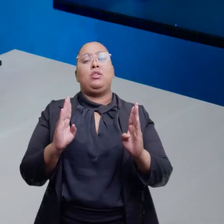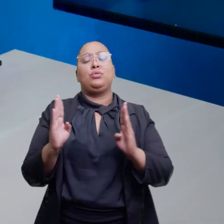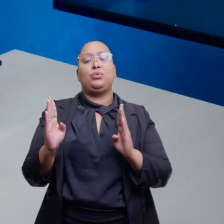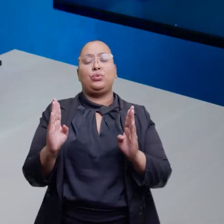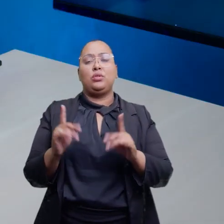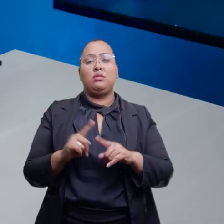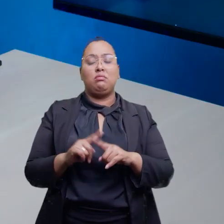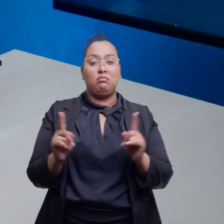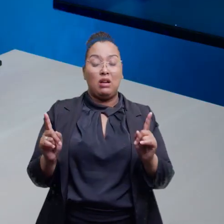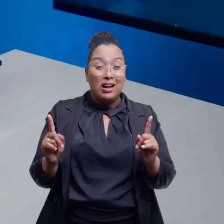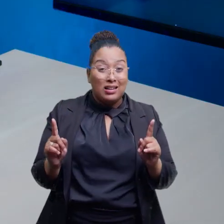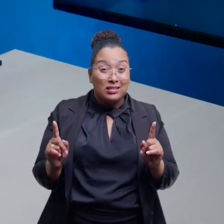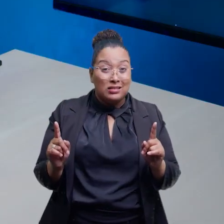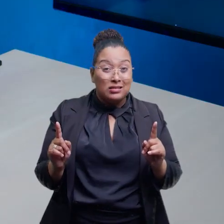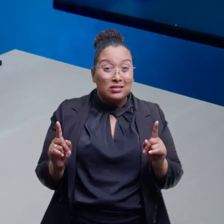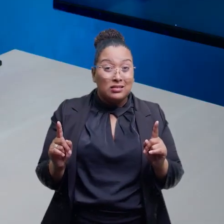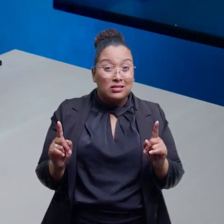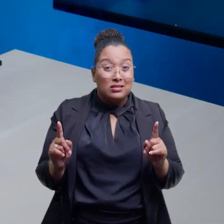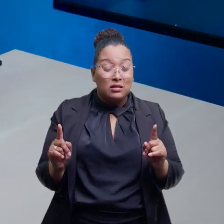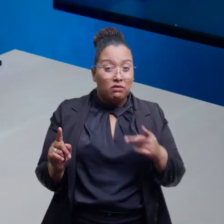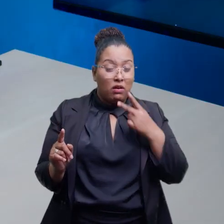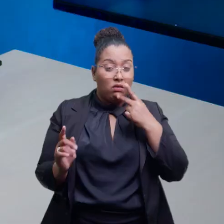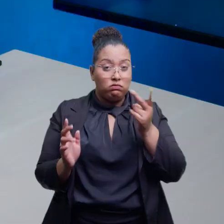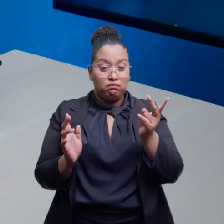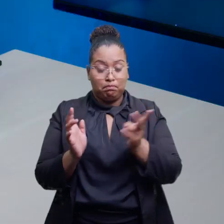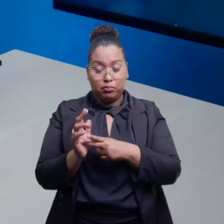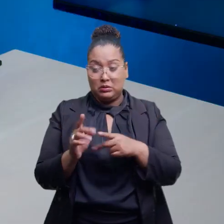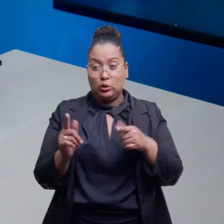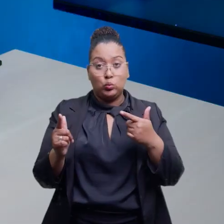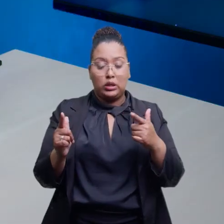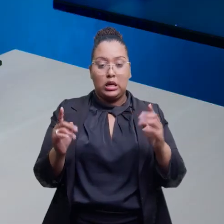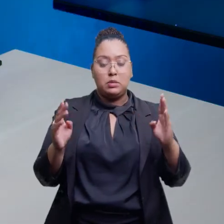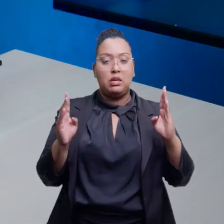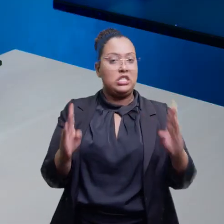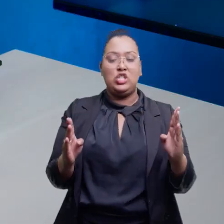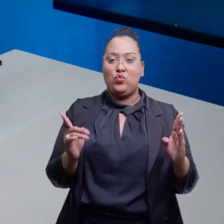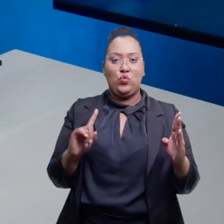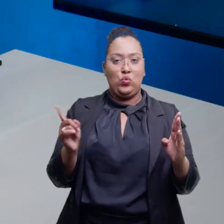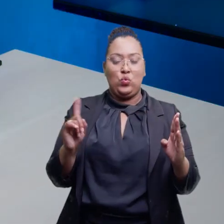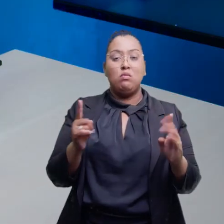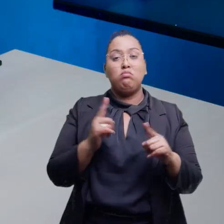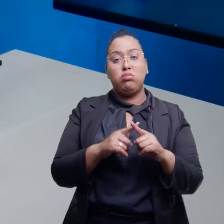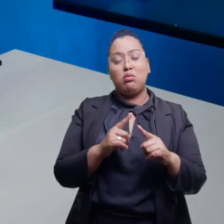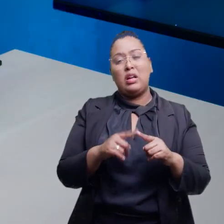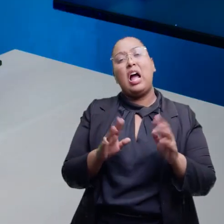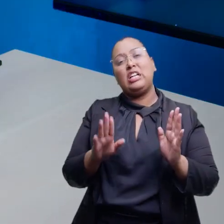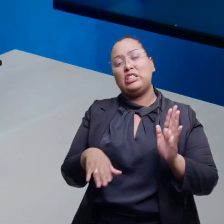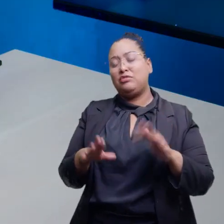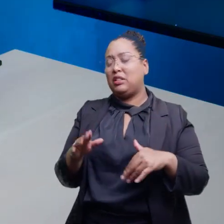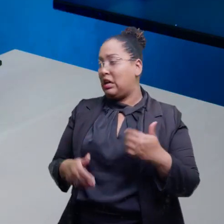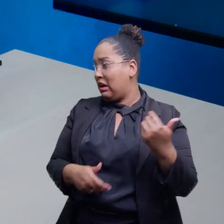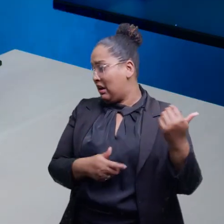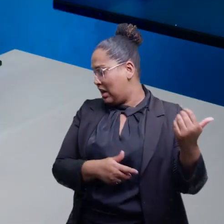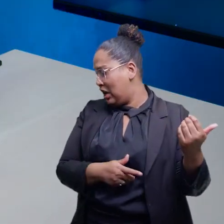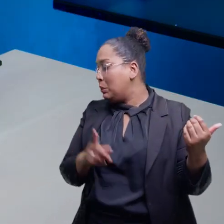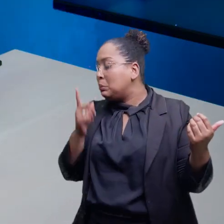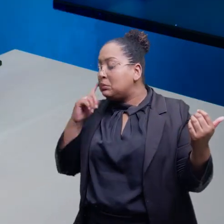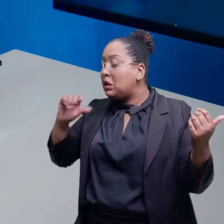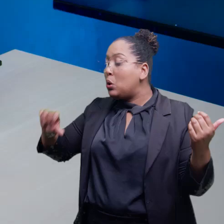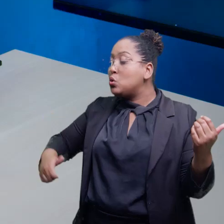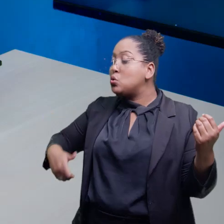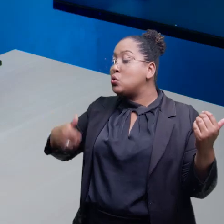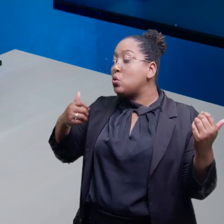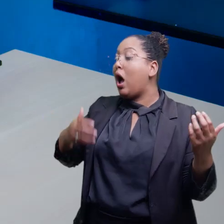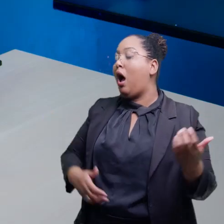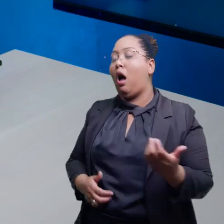para finalização, mas esse prazo, via de regra, ele não é um prazo fechado, porque tem sempre a tentativa de retorno, né?